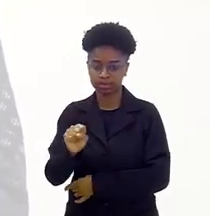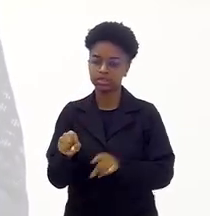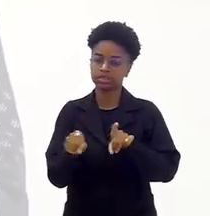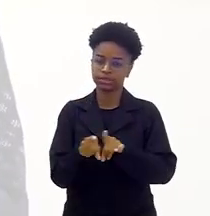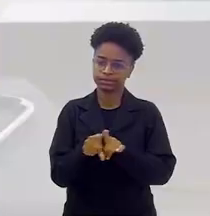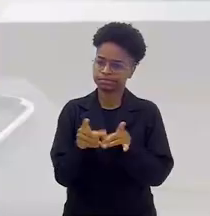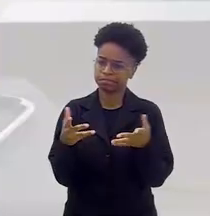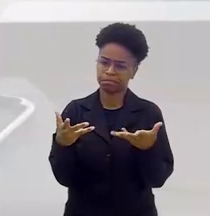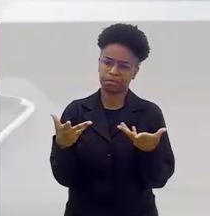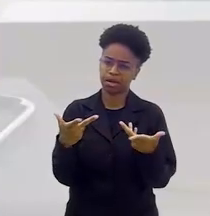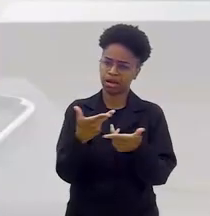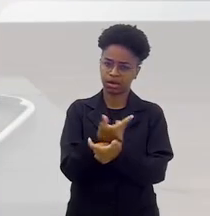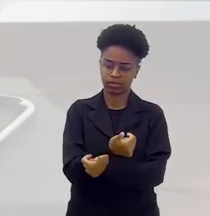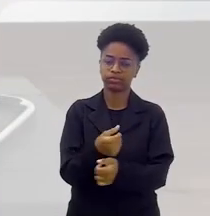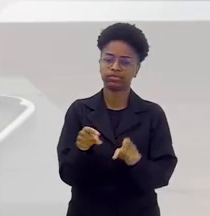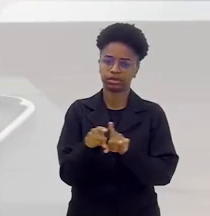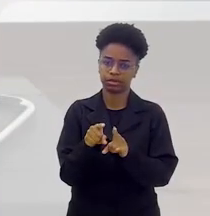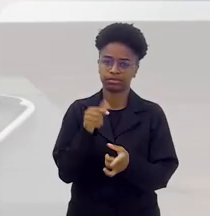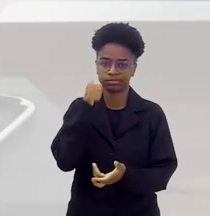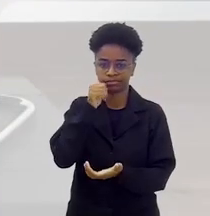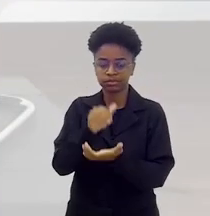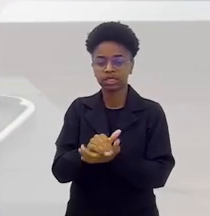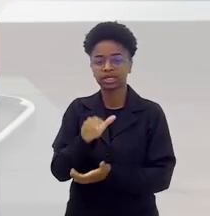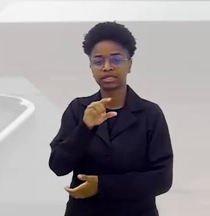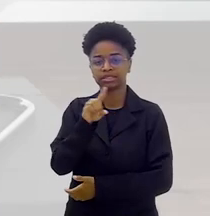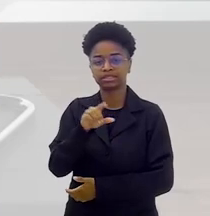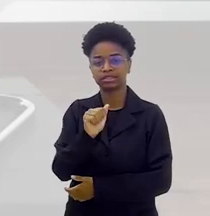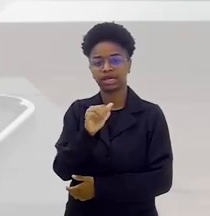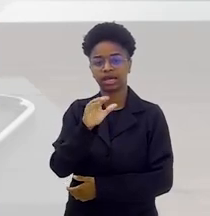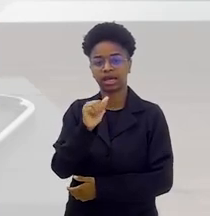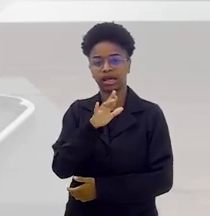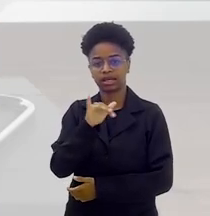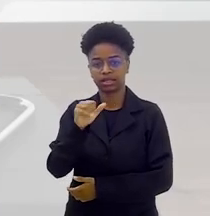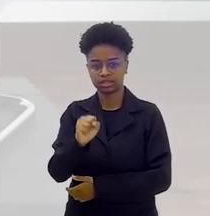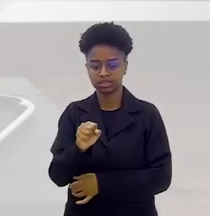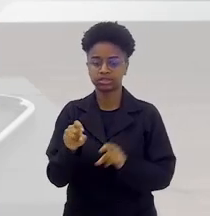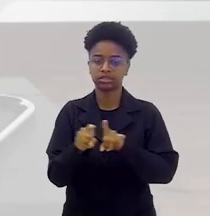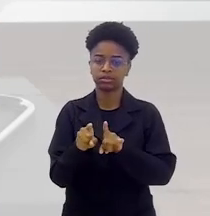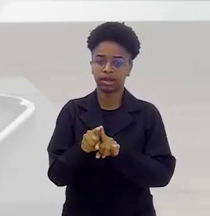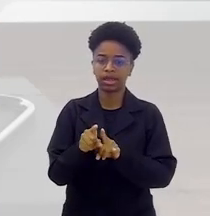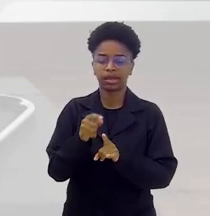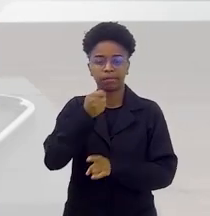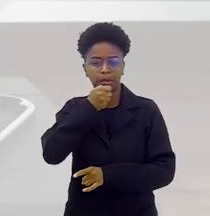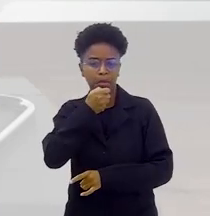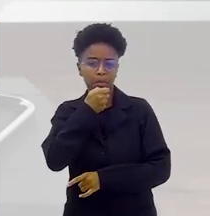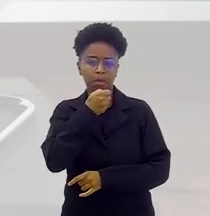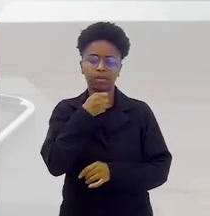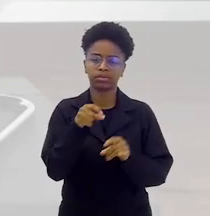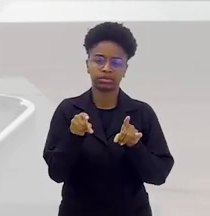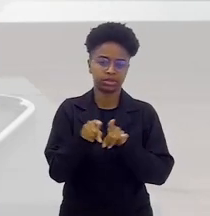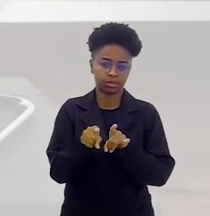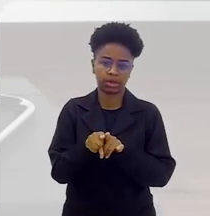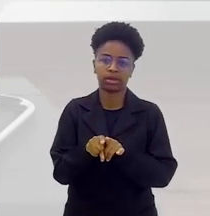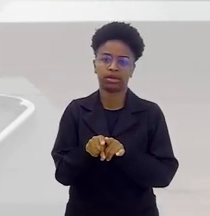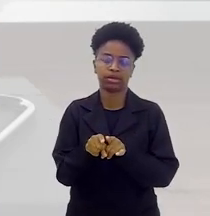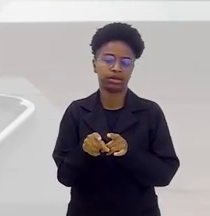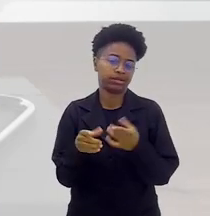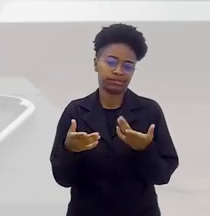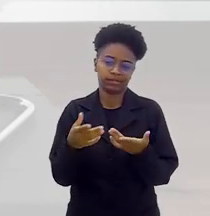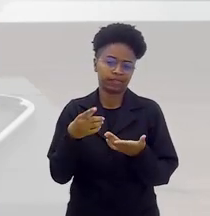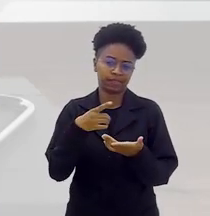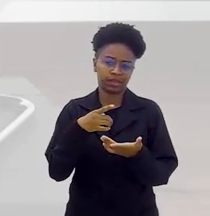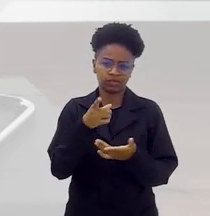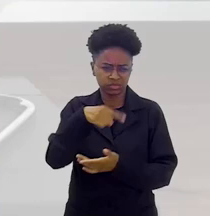uma grande esposa do Zacarias, mas que a referência dela é como atriz e dubladora, Whoopi Goldberg, a Tia May